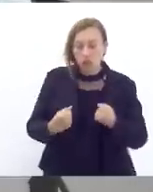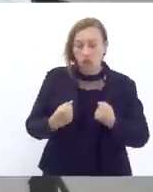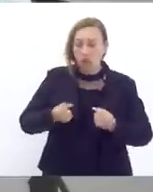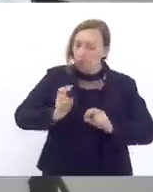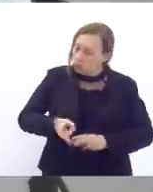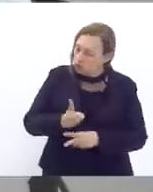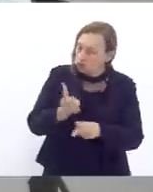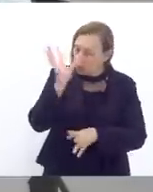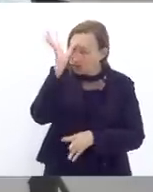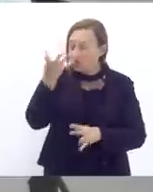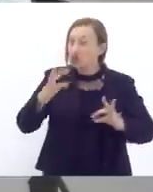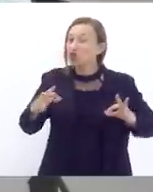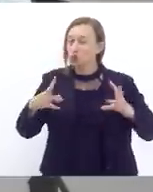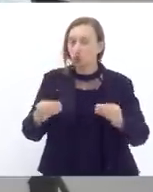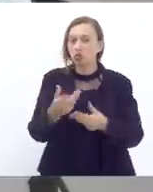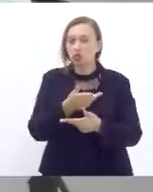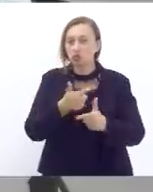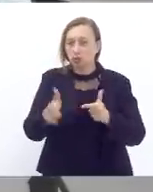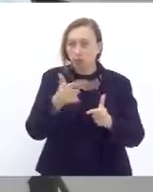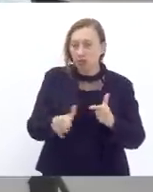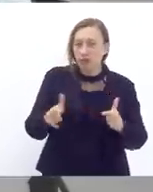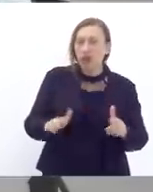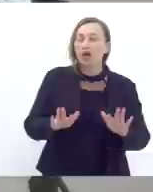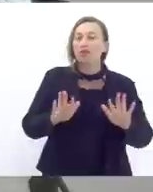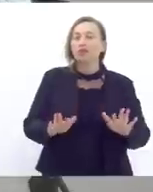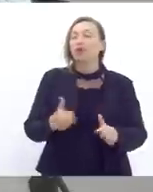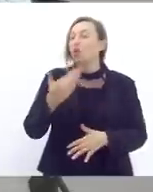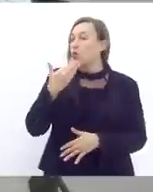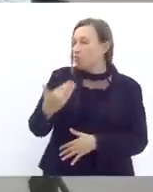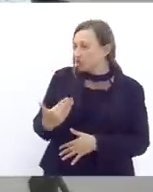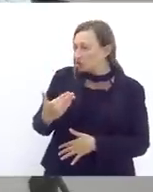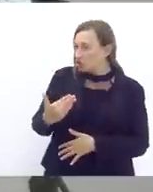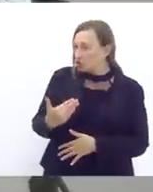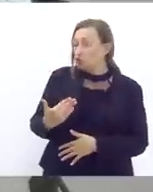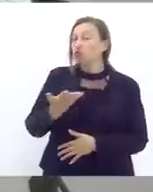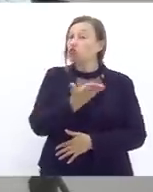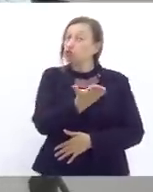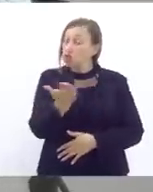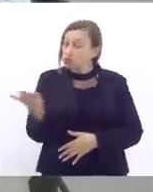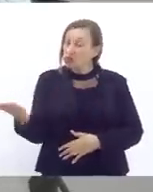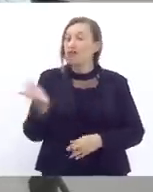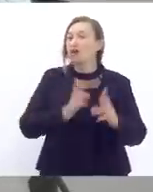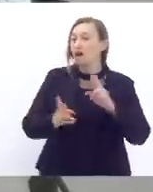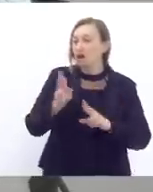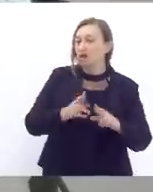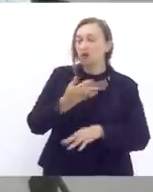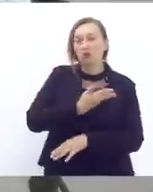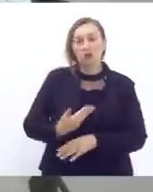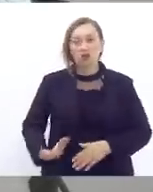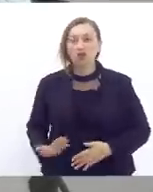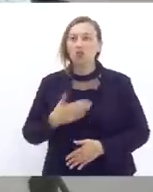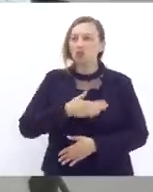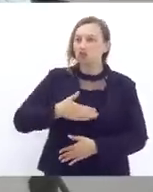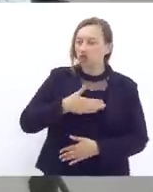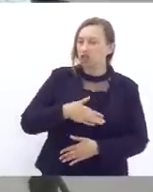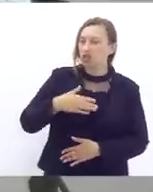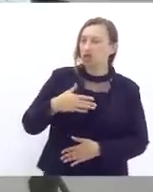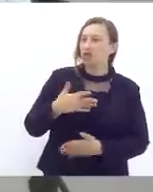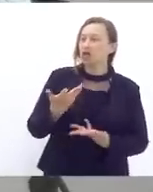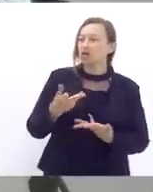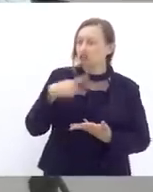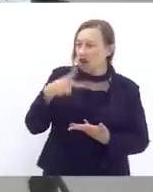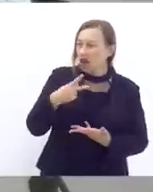para resolver todos os problemas quantas solicitações dos Senhores relacionados ao governo gostaria de levando